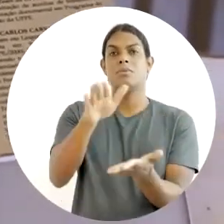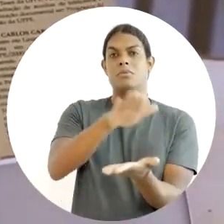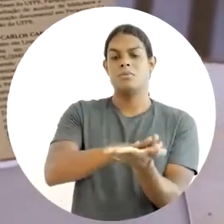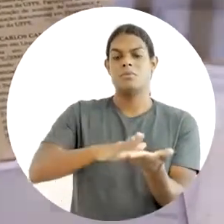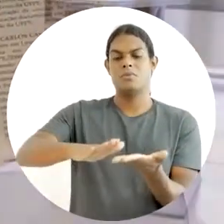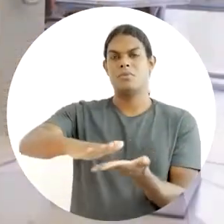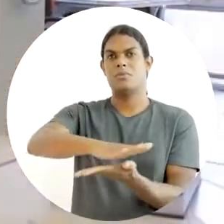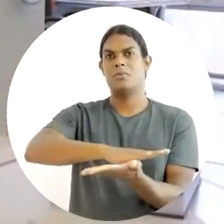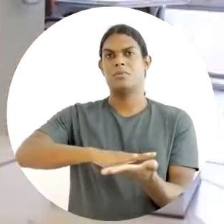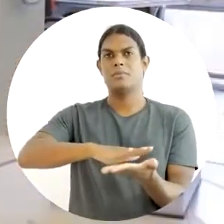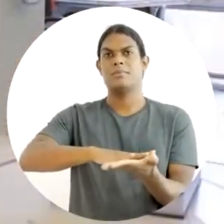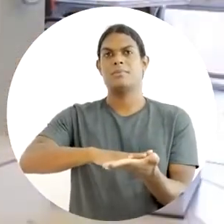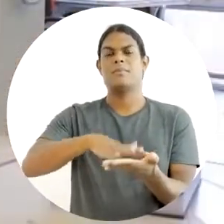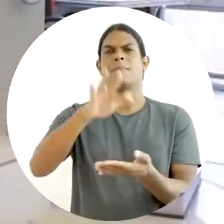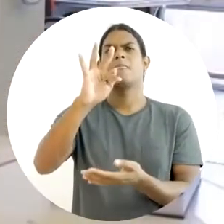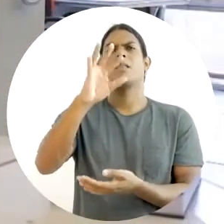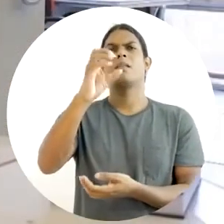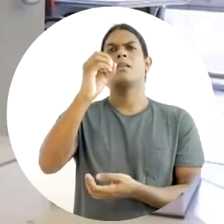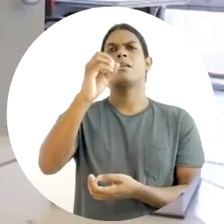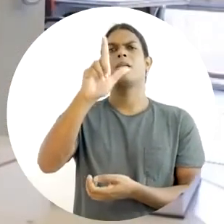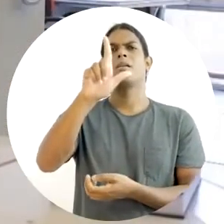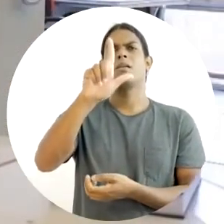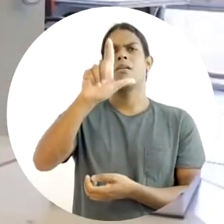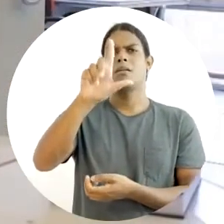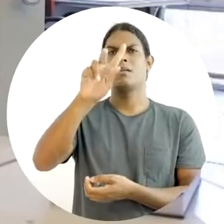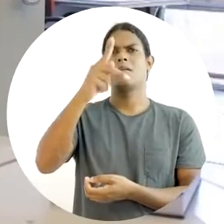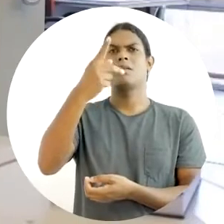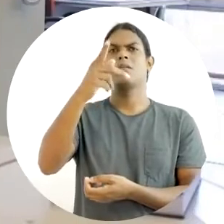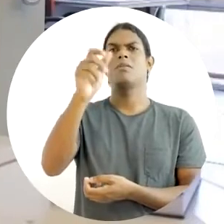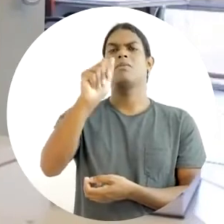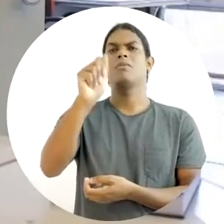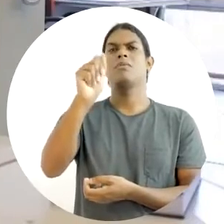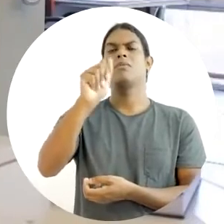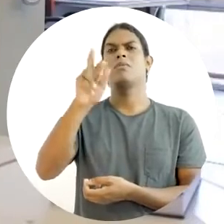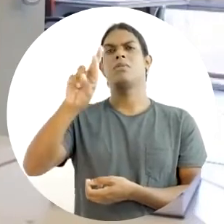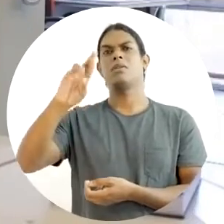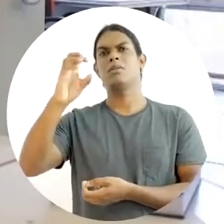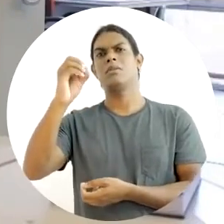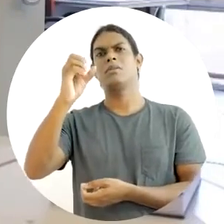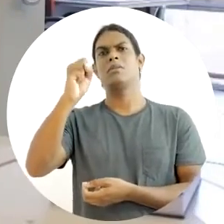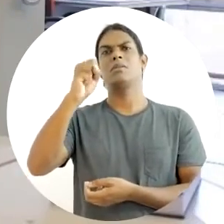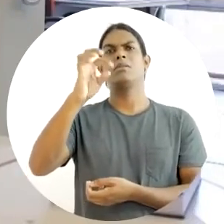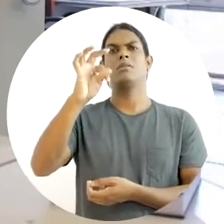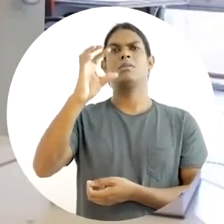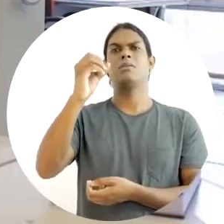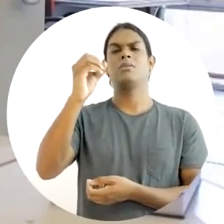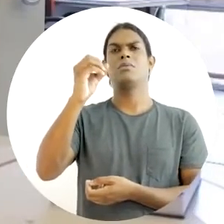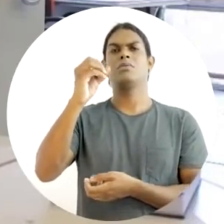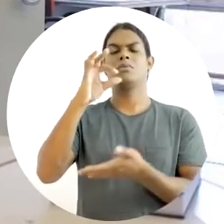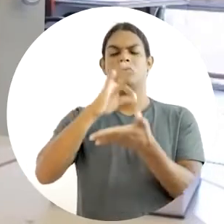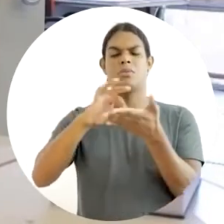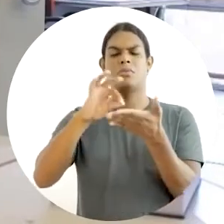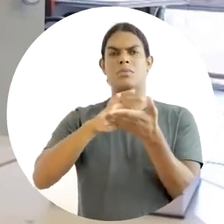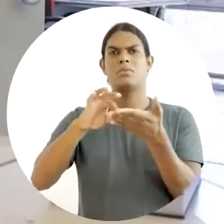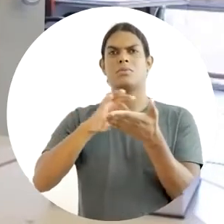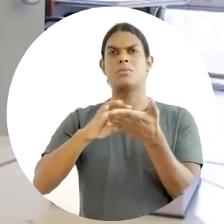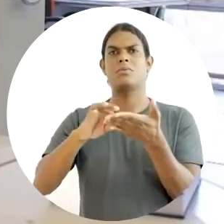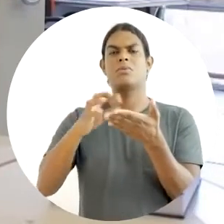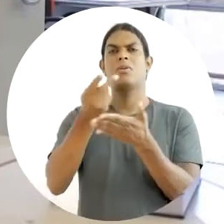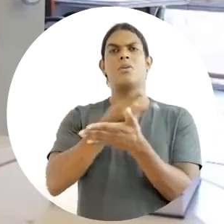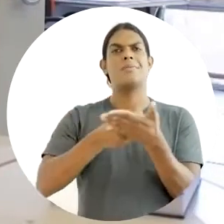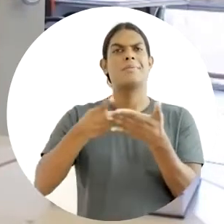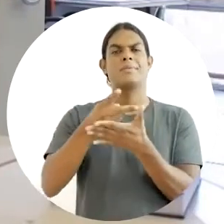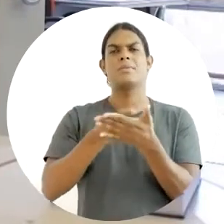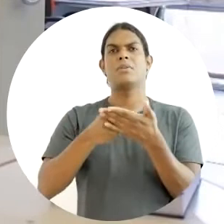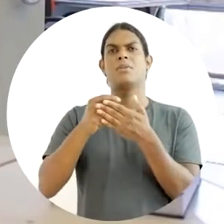A folha de rosto é onde está o nome do autor, o título do livro, às vezes a edição do livro, o